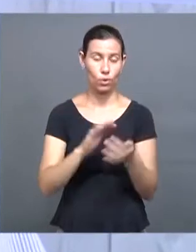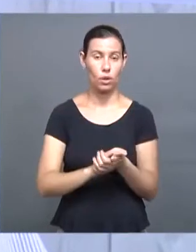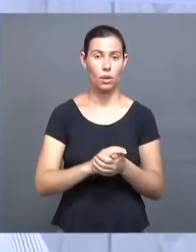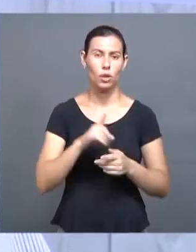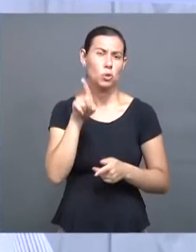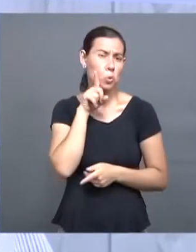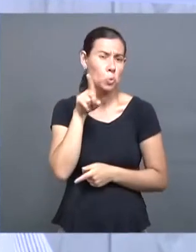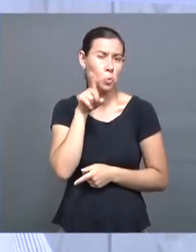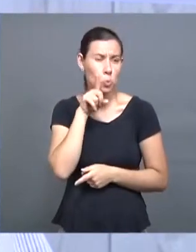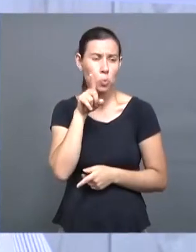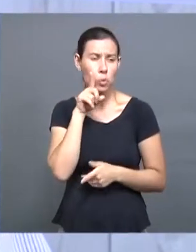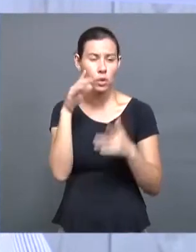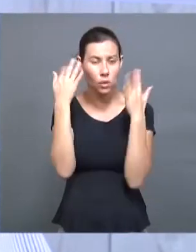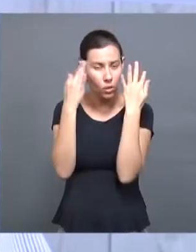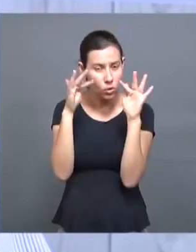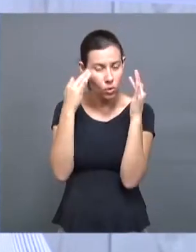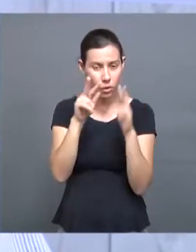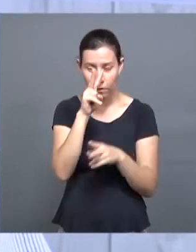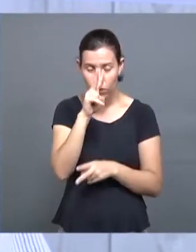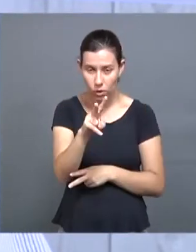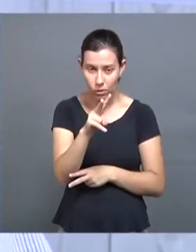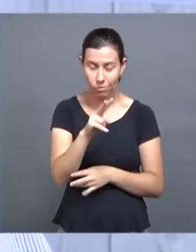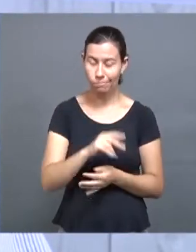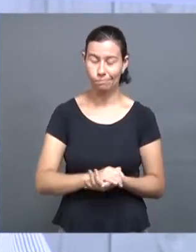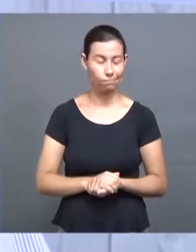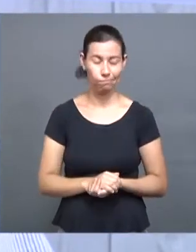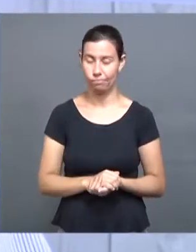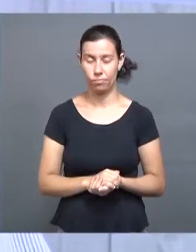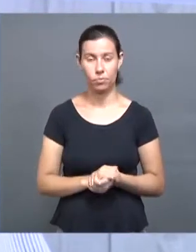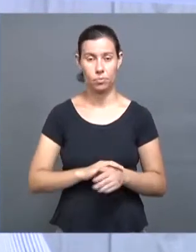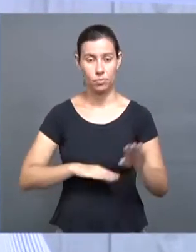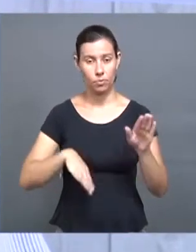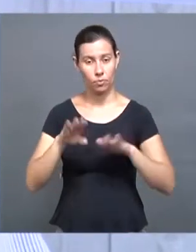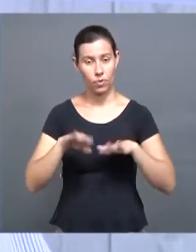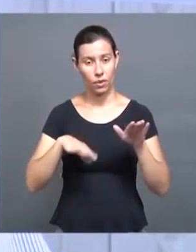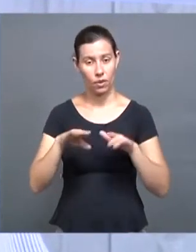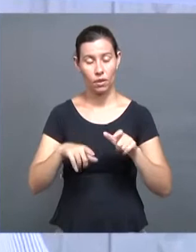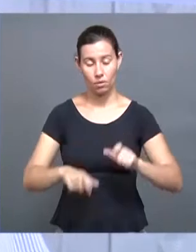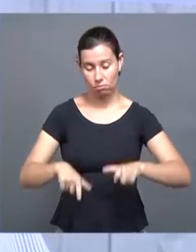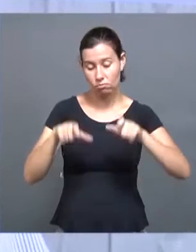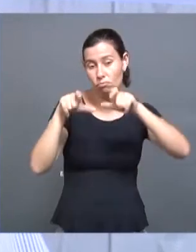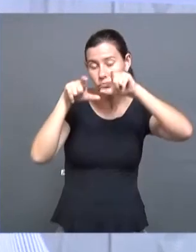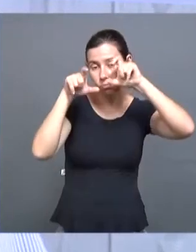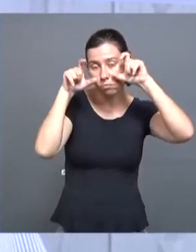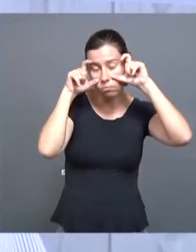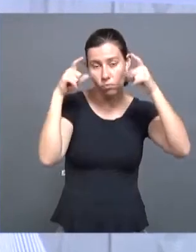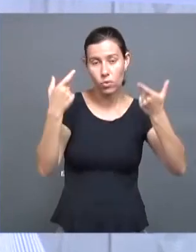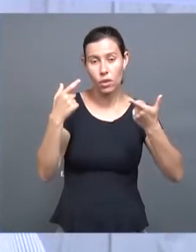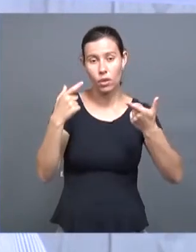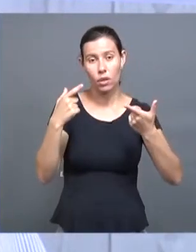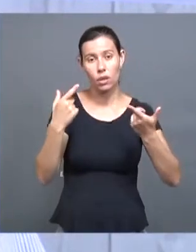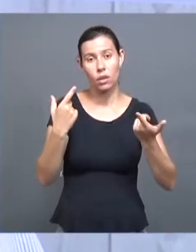intensa, tá? E normalmente com a correção do grau visual, a pessoa não